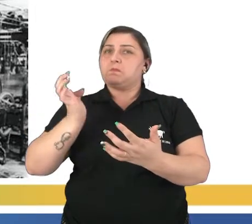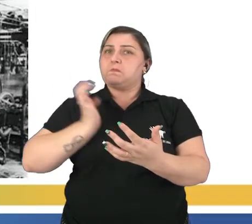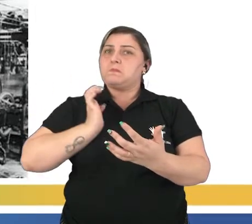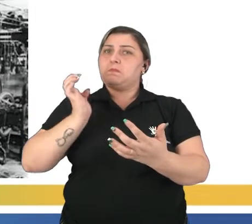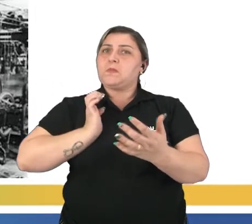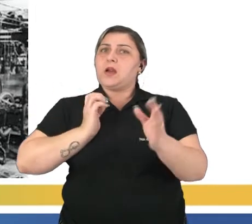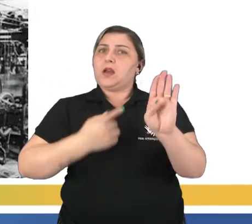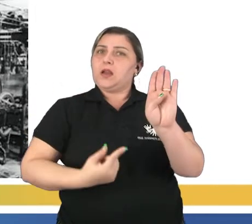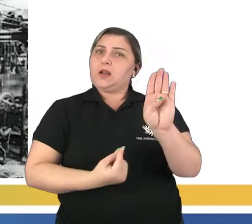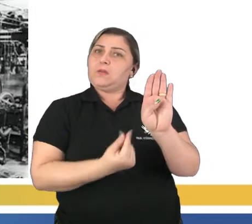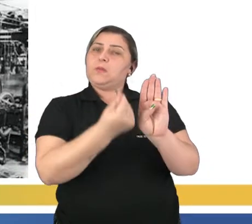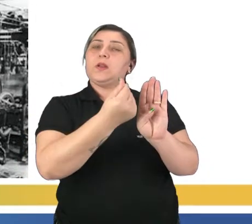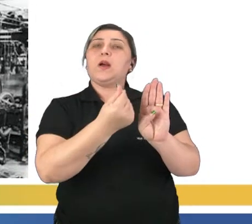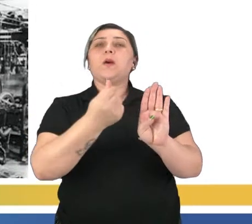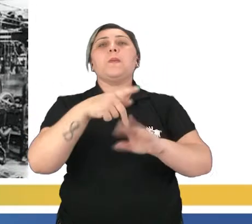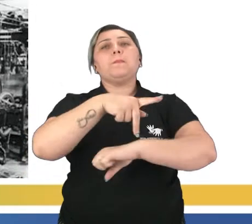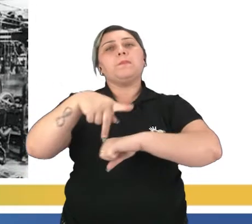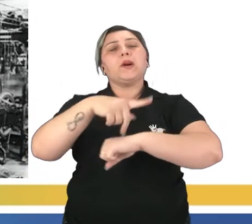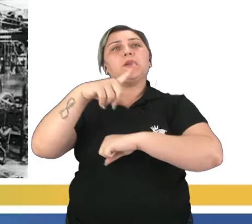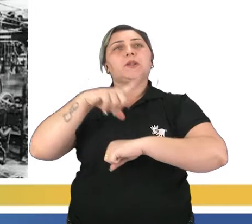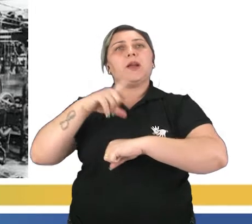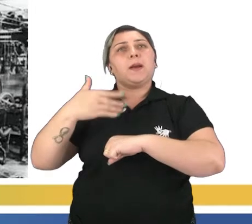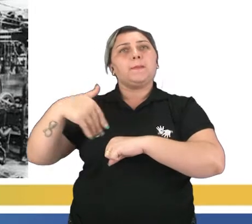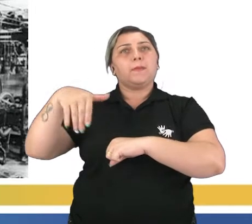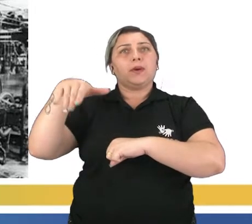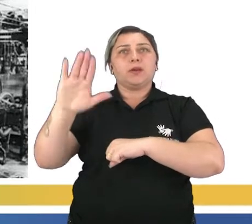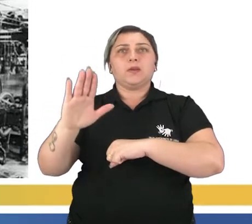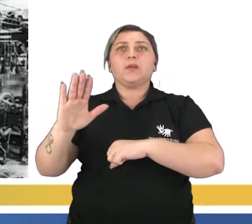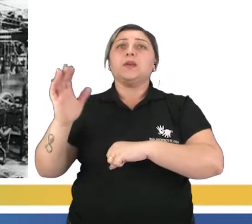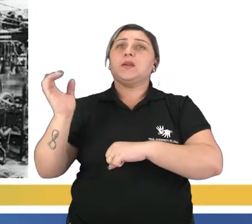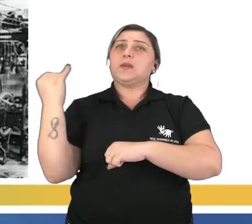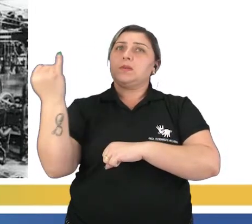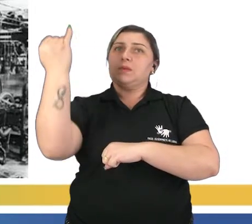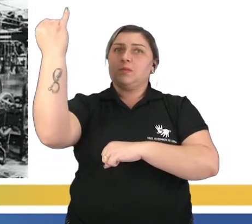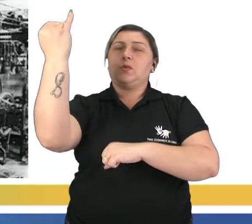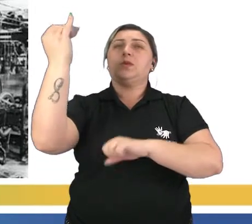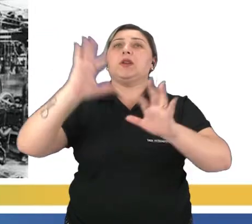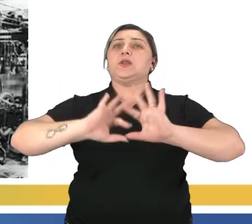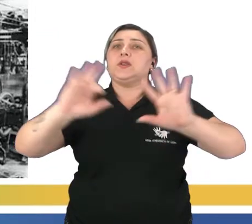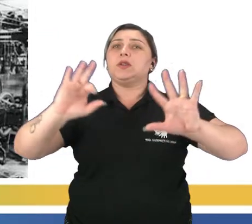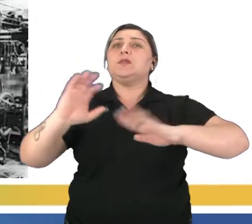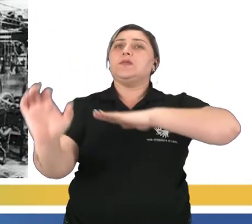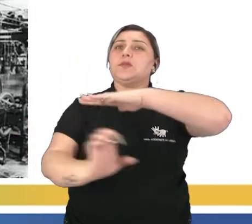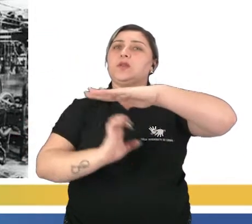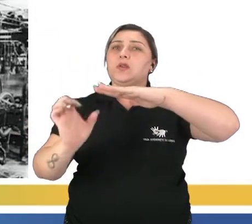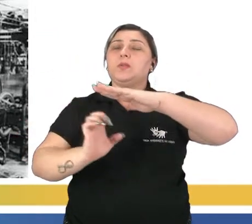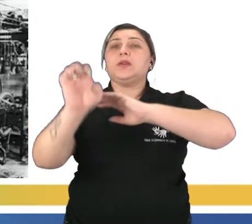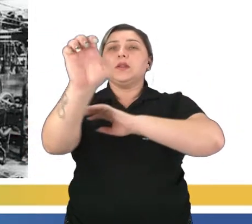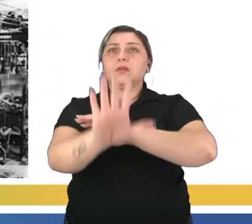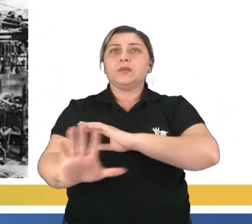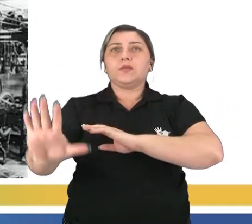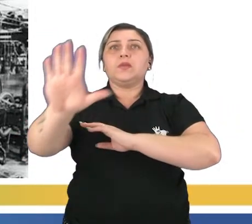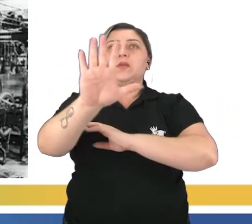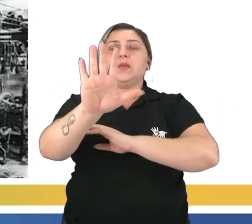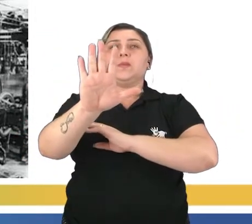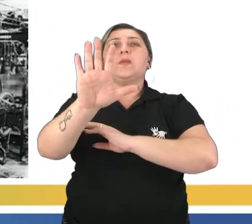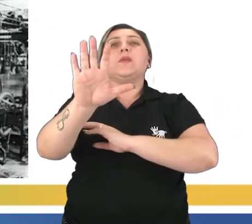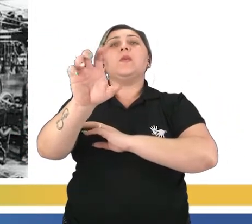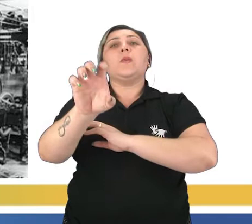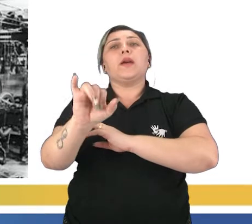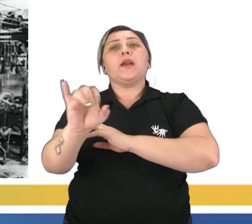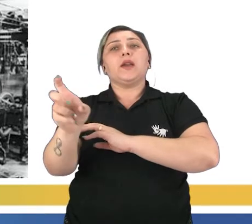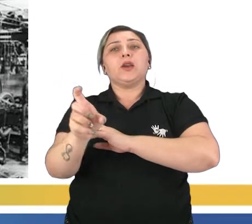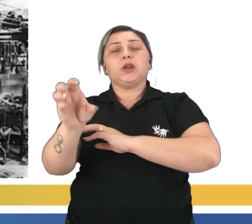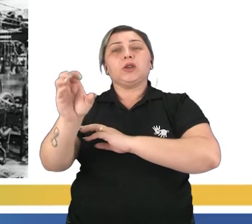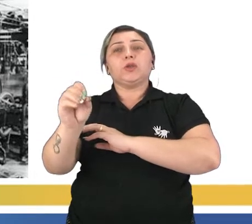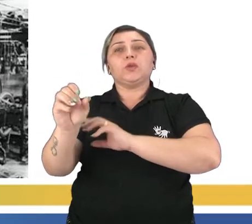burguesia, o fato do país possuir a maior importante zona de livre comércio da Europa, o eixo do rural e